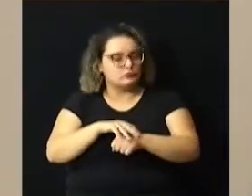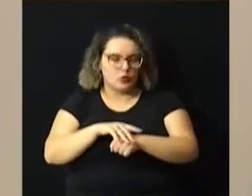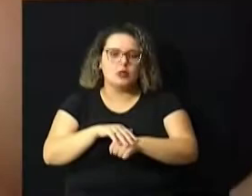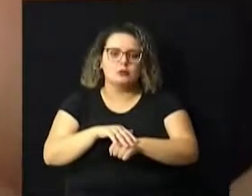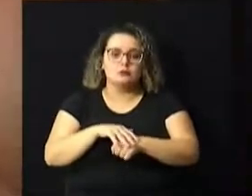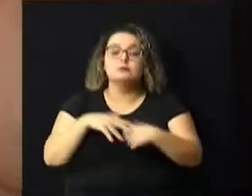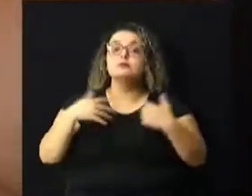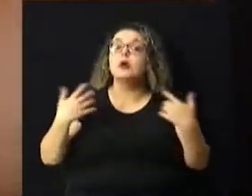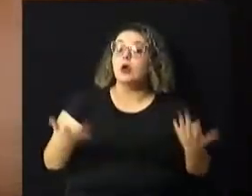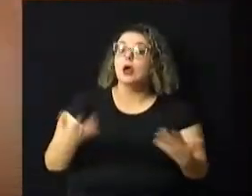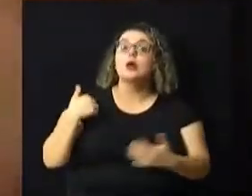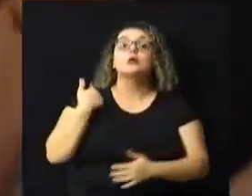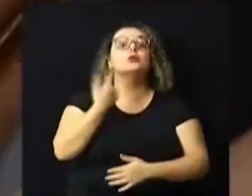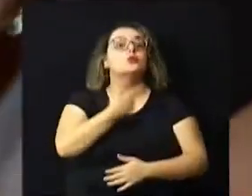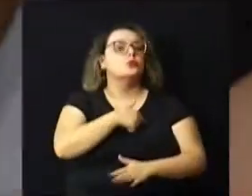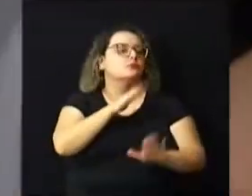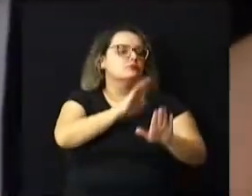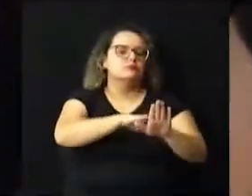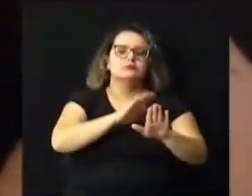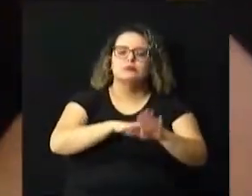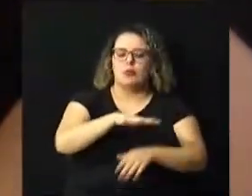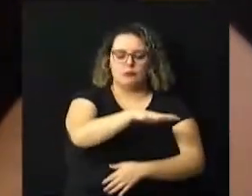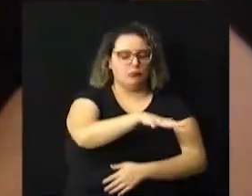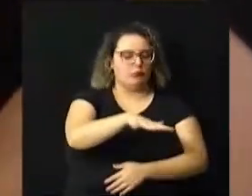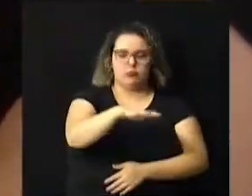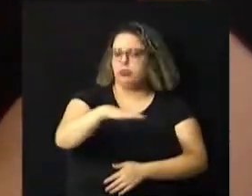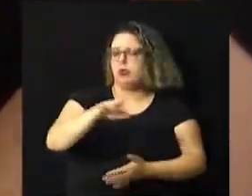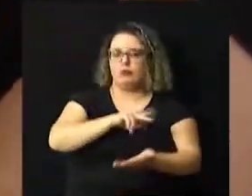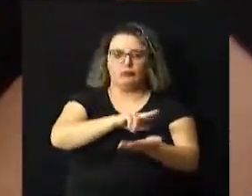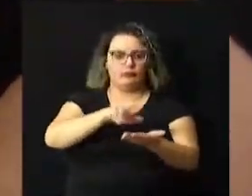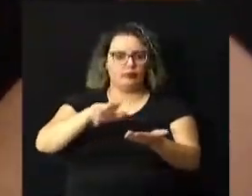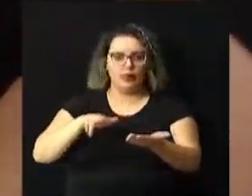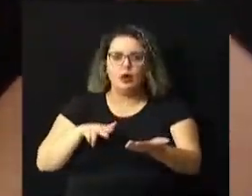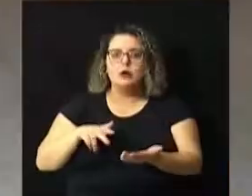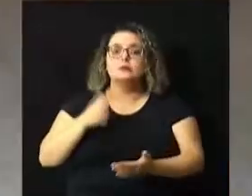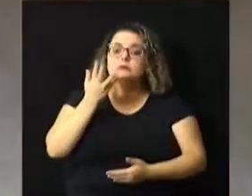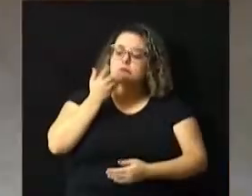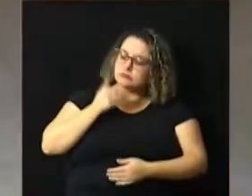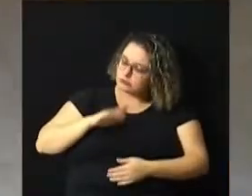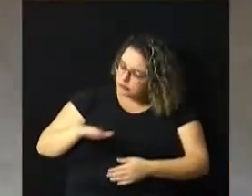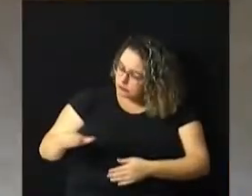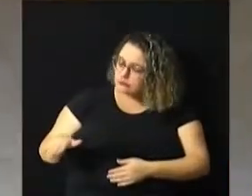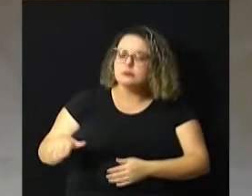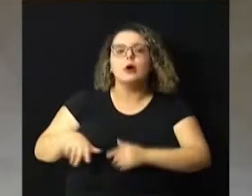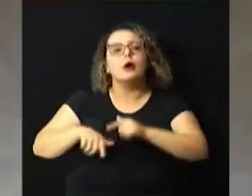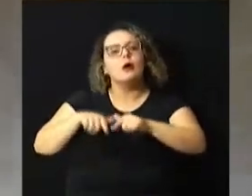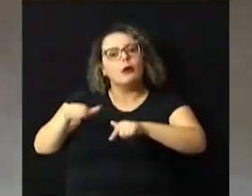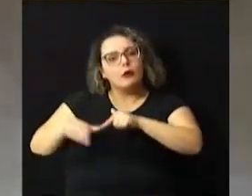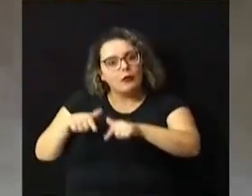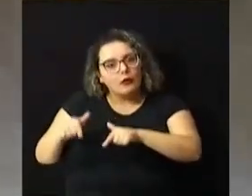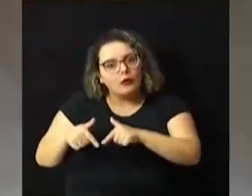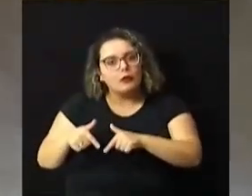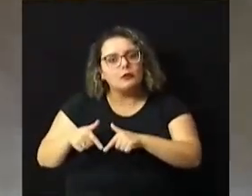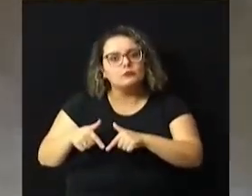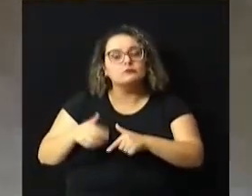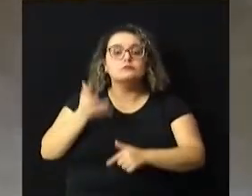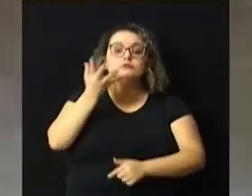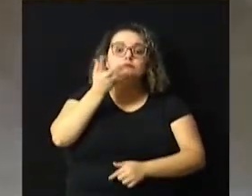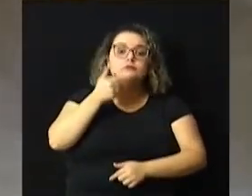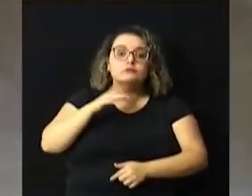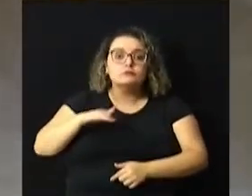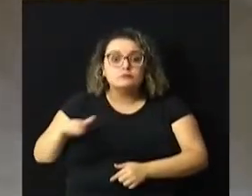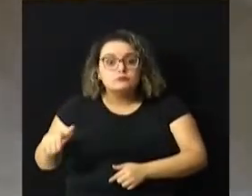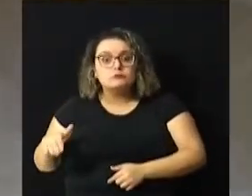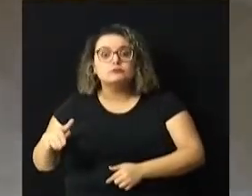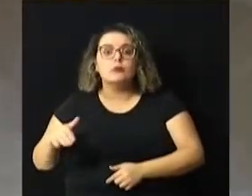E aí, a gente atua em diversas vertentes, né? Então, atua com a parte da infância, trabalhando com a parte com crianças que têm alguma